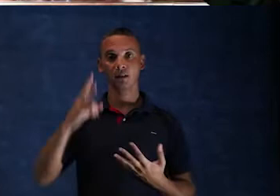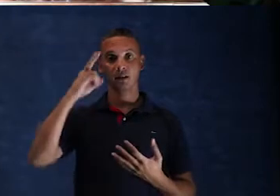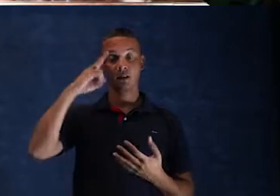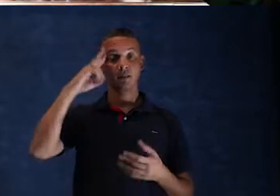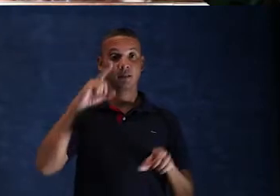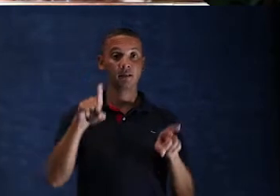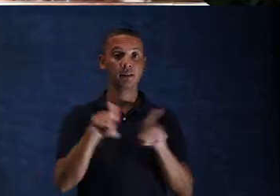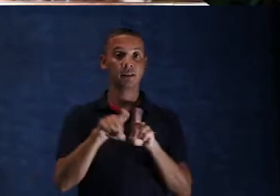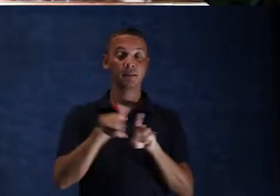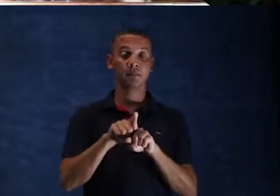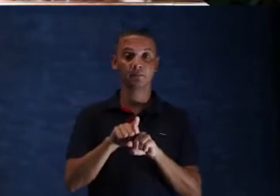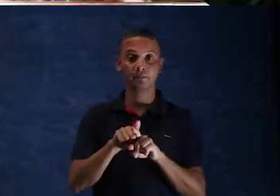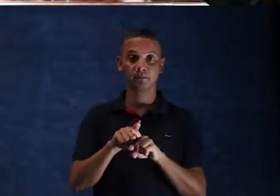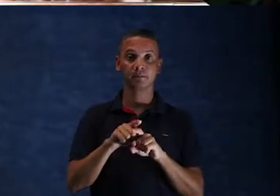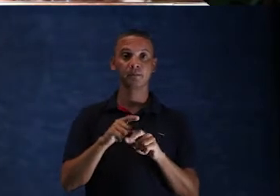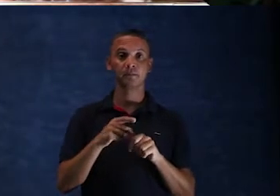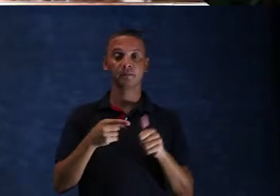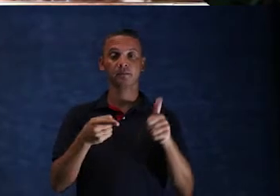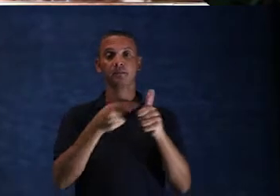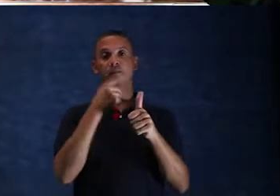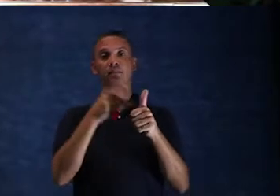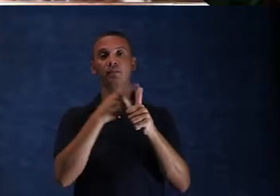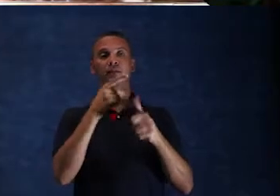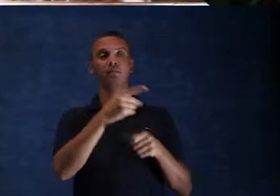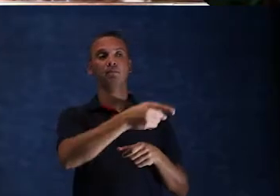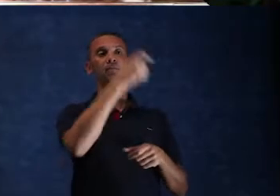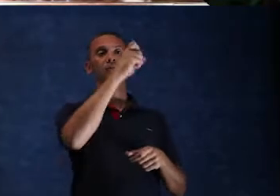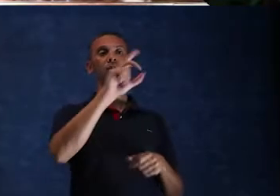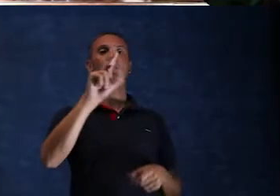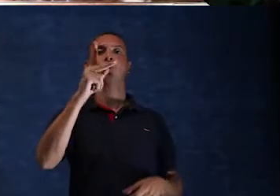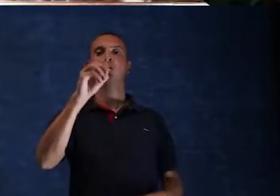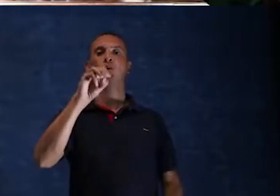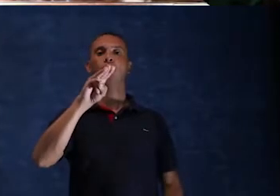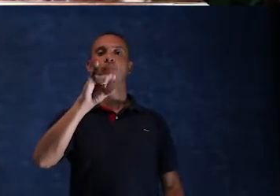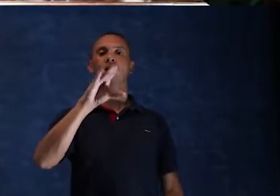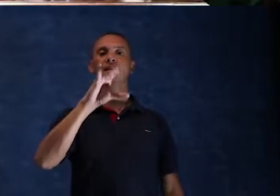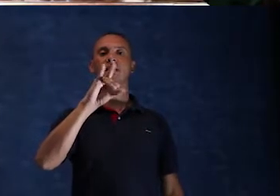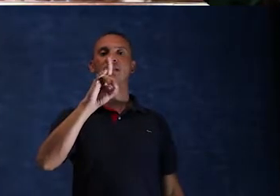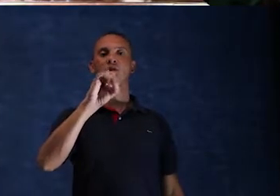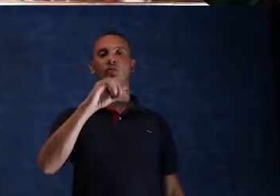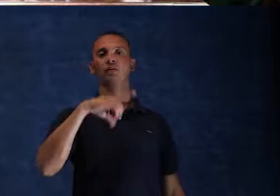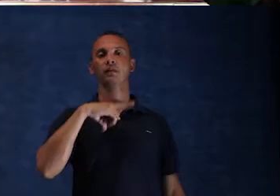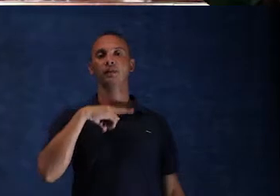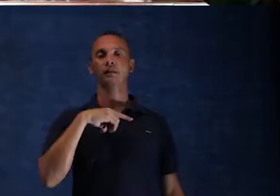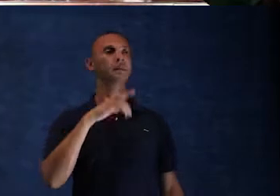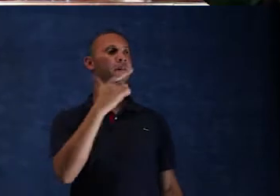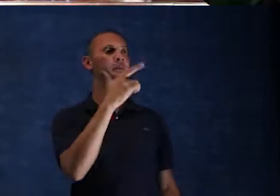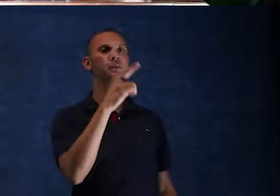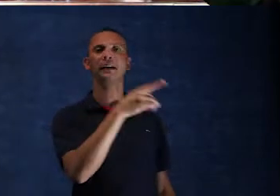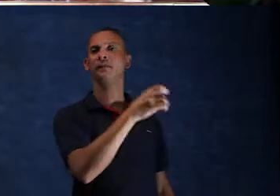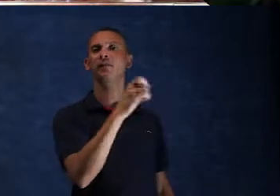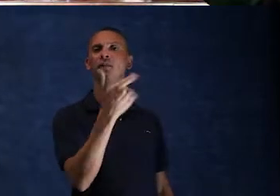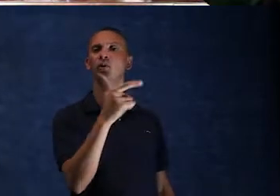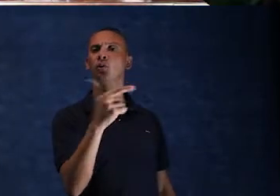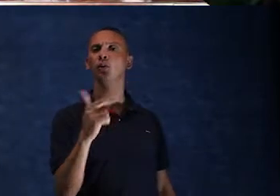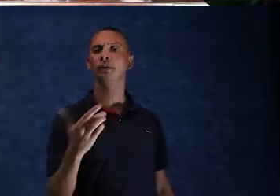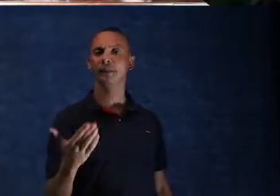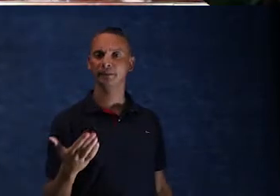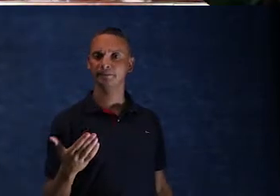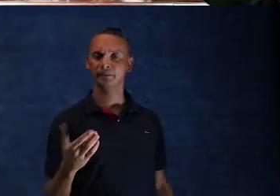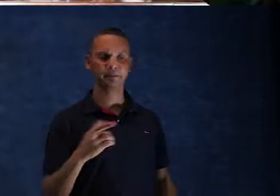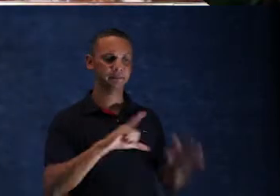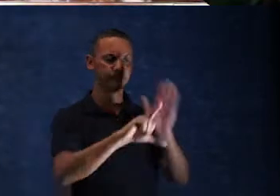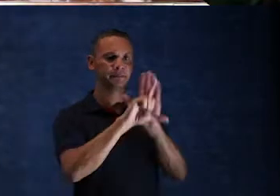do primeiro fratricídio, primeiro homicídio, né? Então, é muito interessante, porque não há crime, não havia a